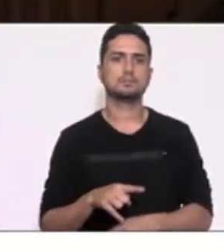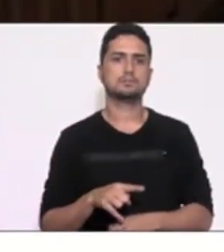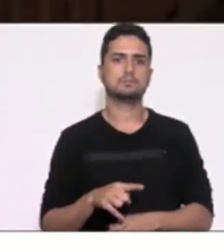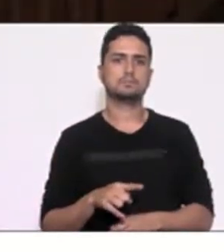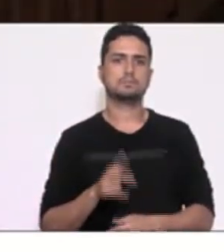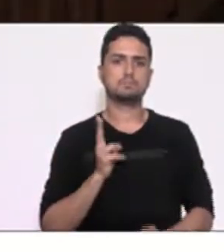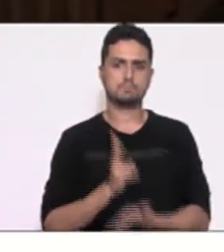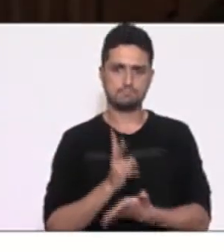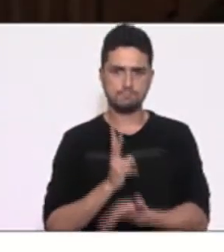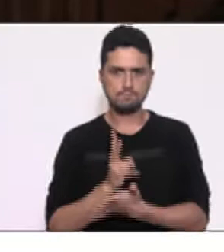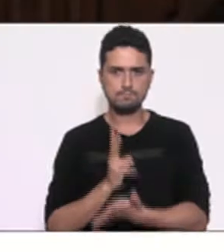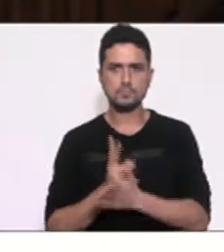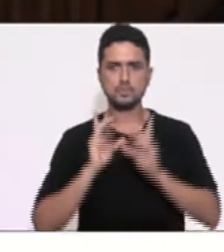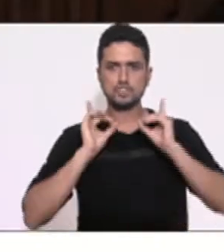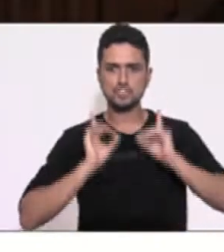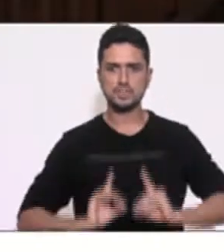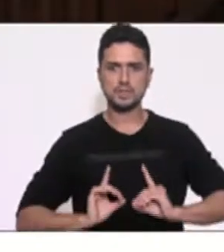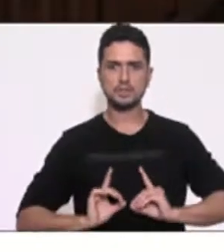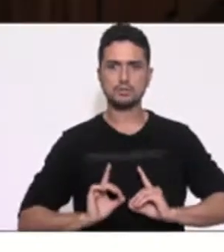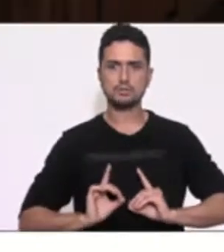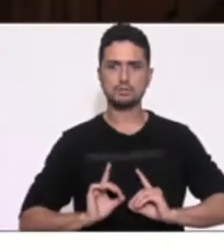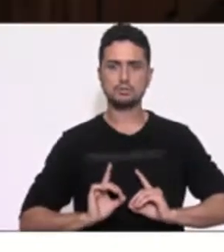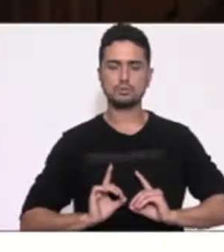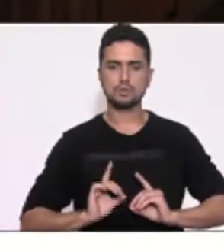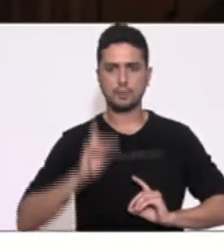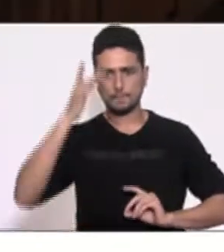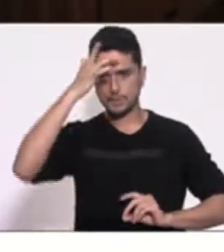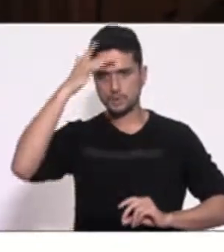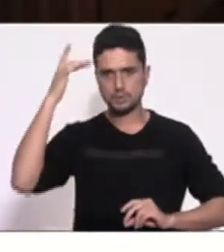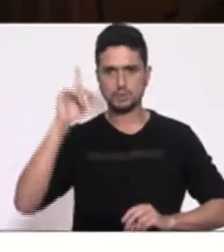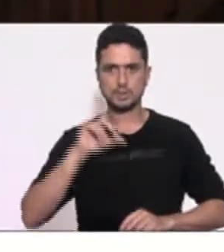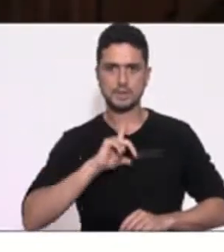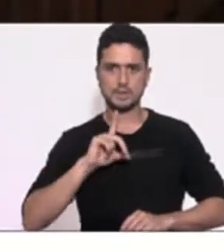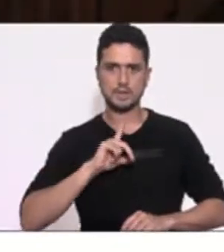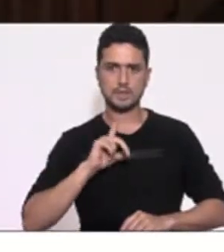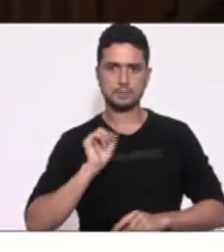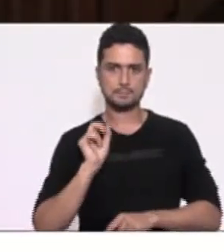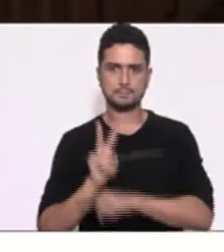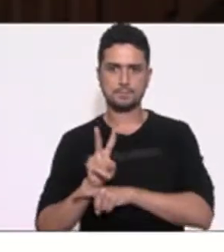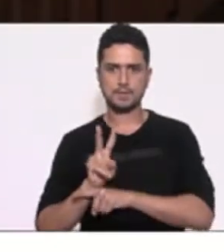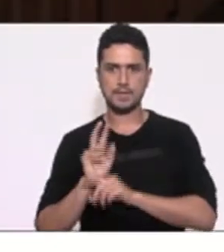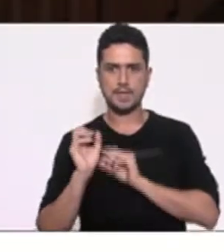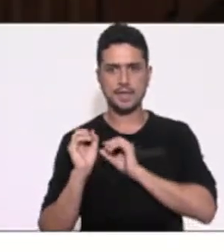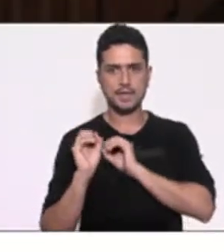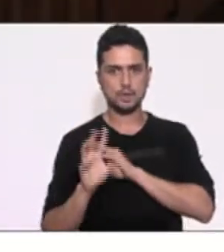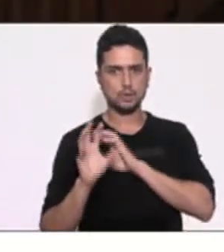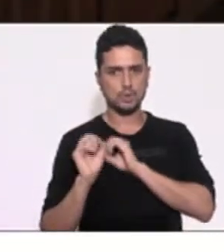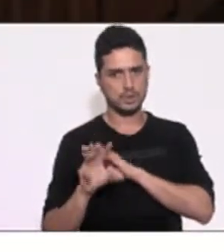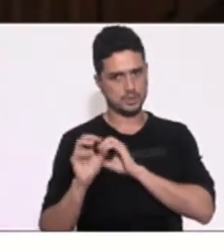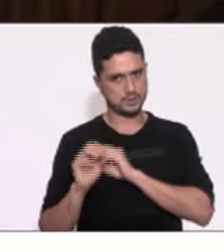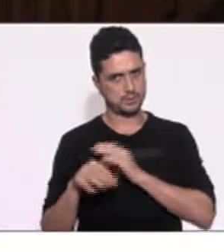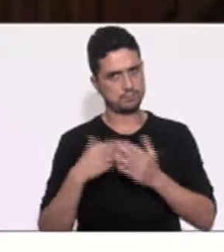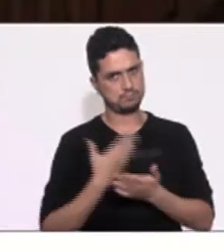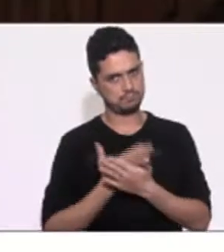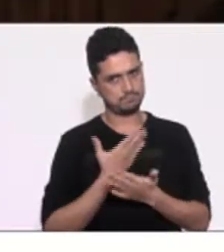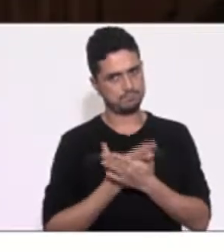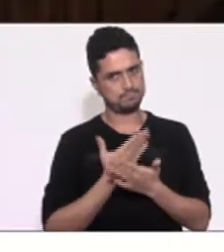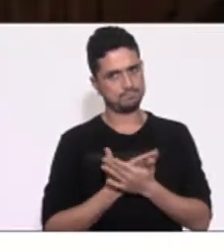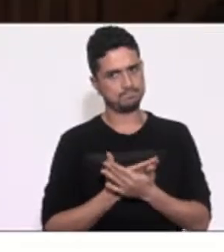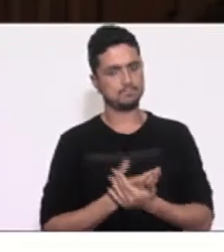direito à educação. Vejam, as senhoras e os senhores, vejam vossas excelências aqui presentes,